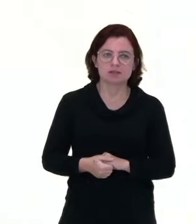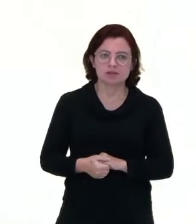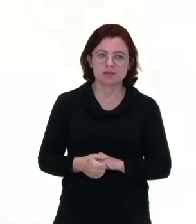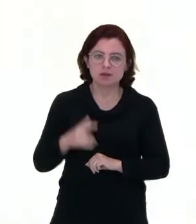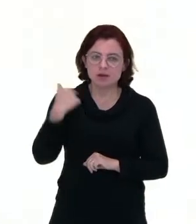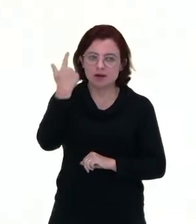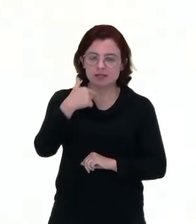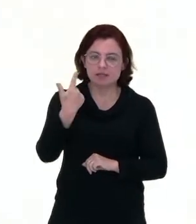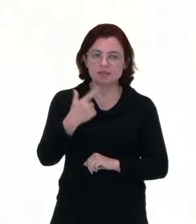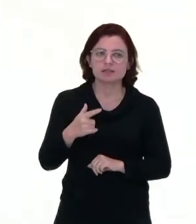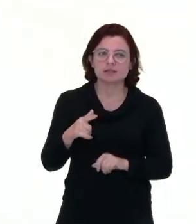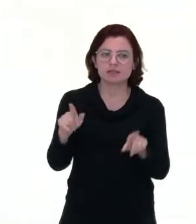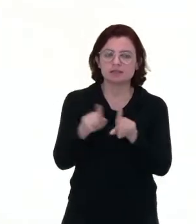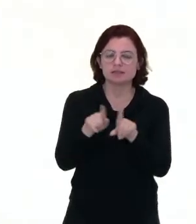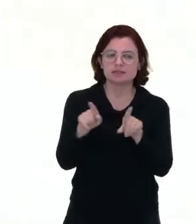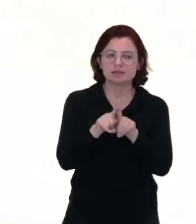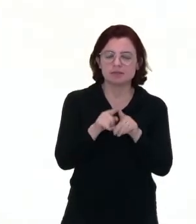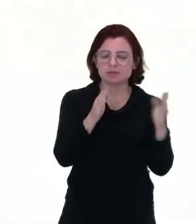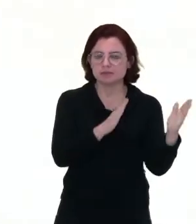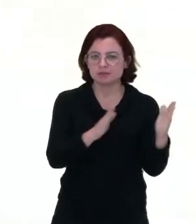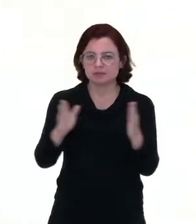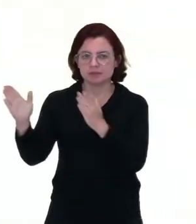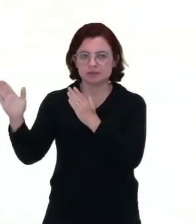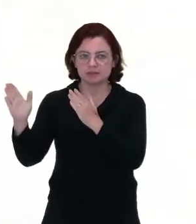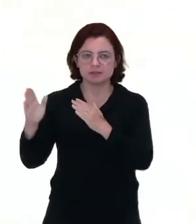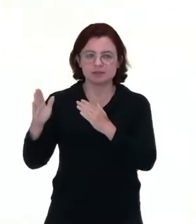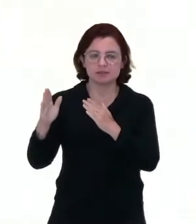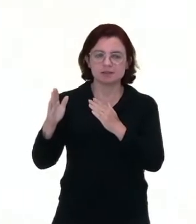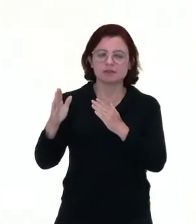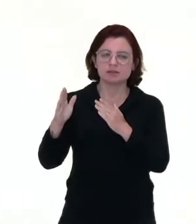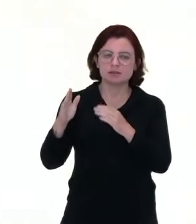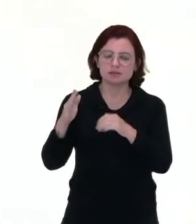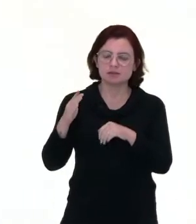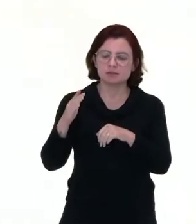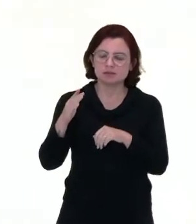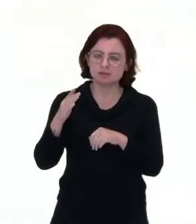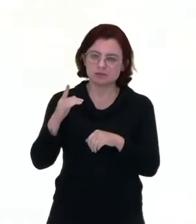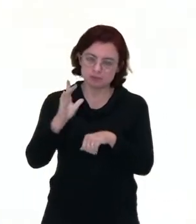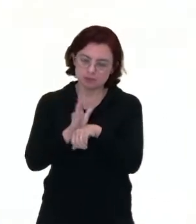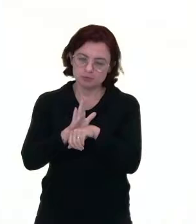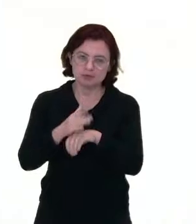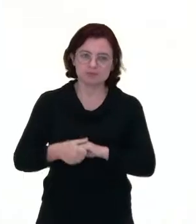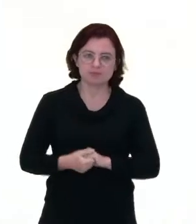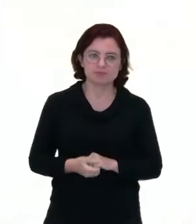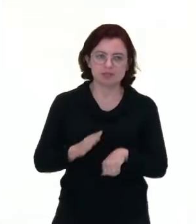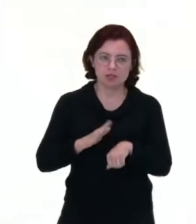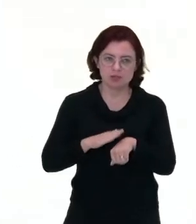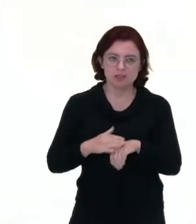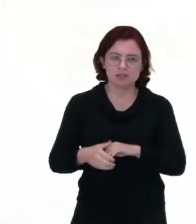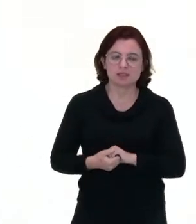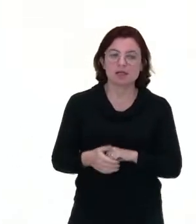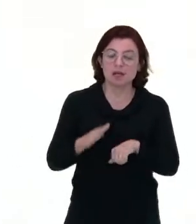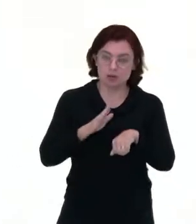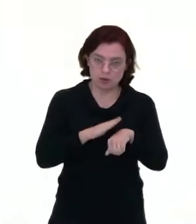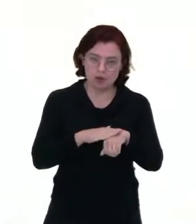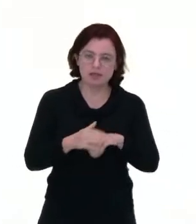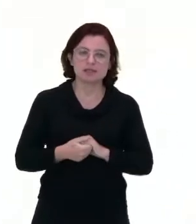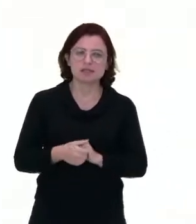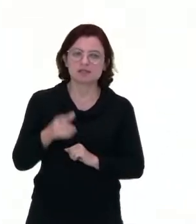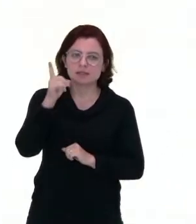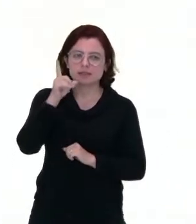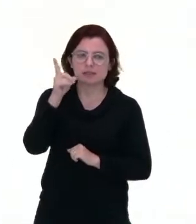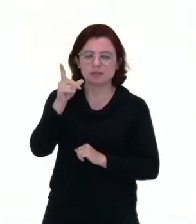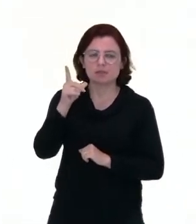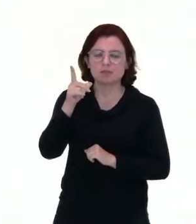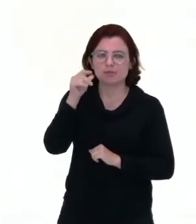E aqui, ó, o trailer do filme As Horas. Também As Horas, que foi dirigido por Stephen